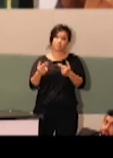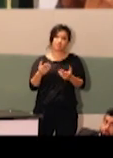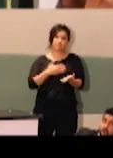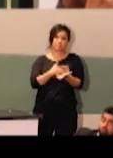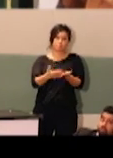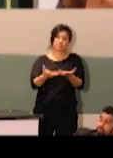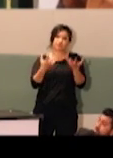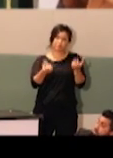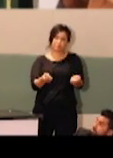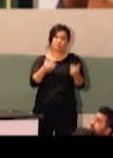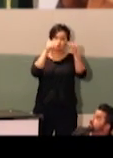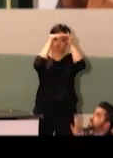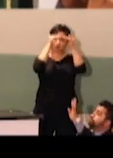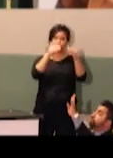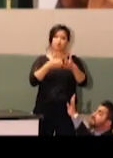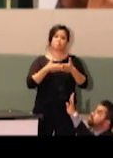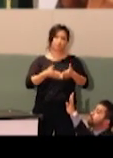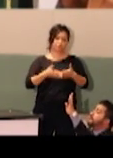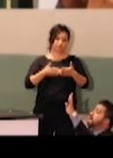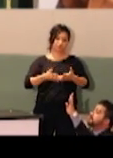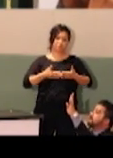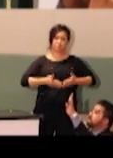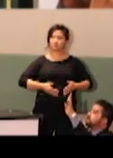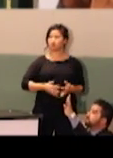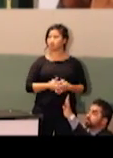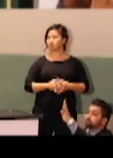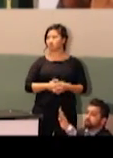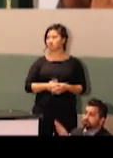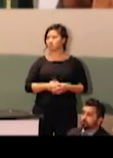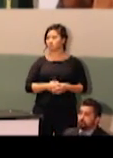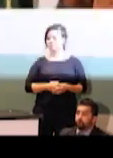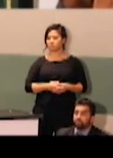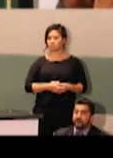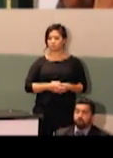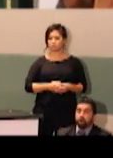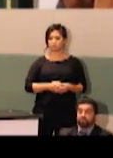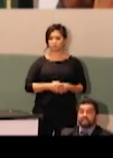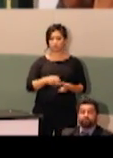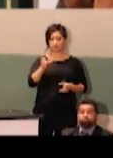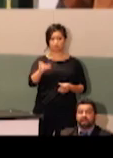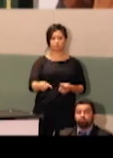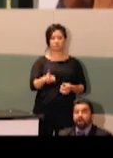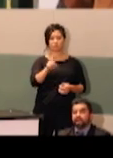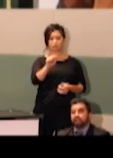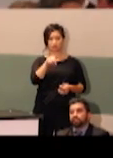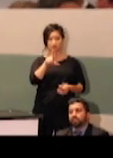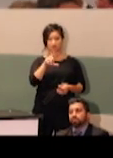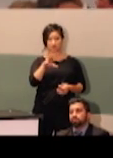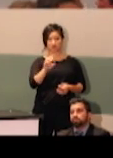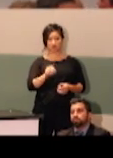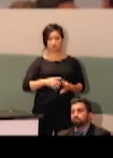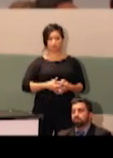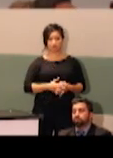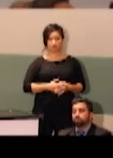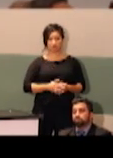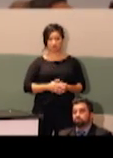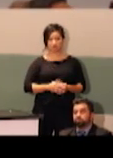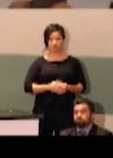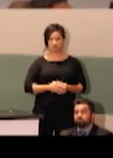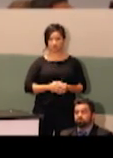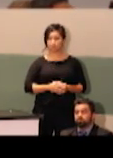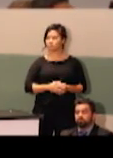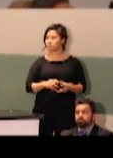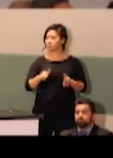favor, vamos respeitar essa casa para terminar no parecer do doutor Dalmo. Por favor.